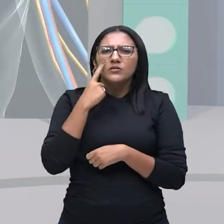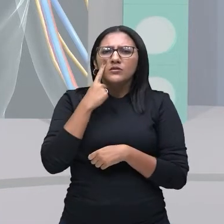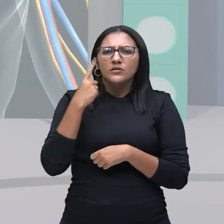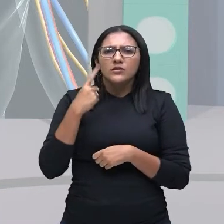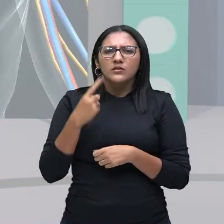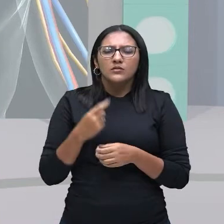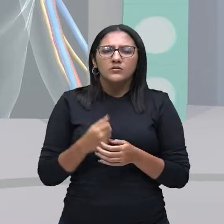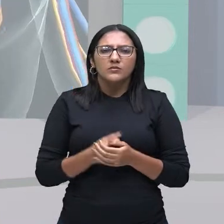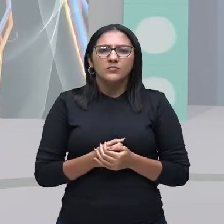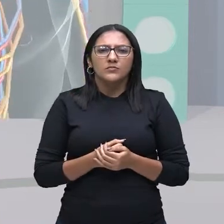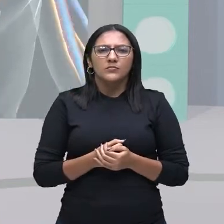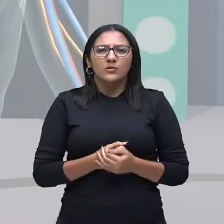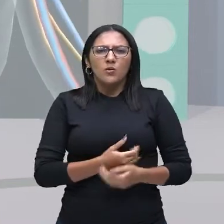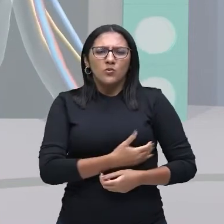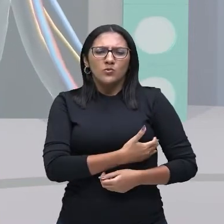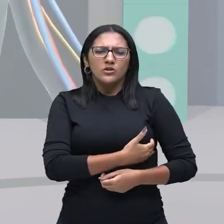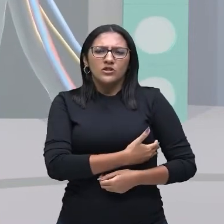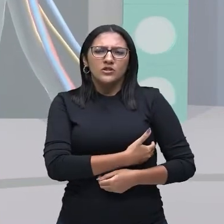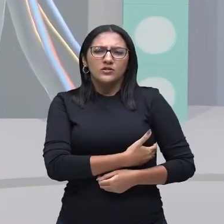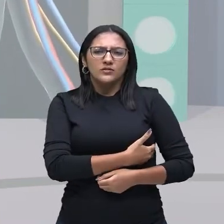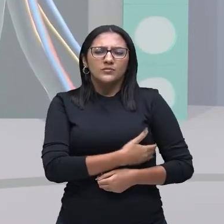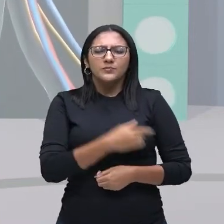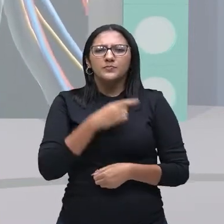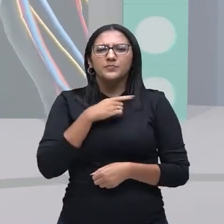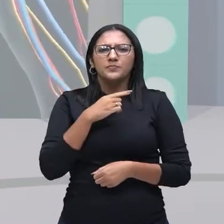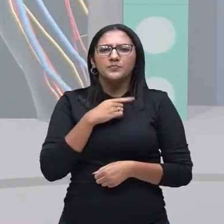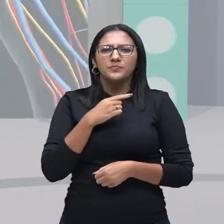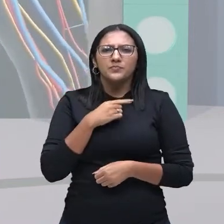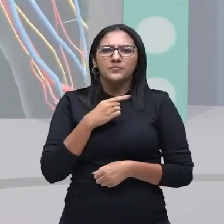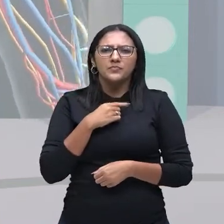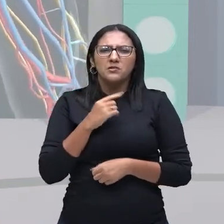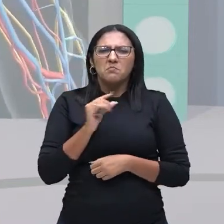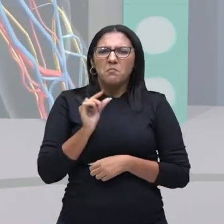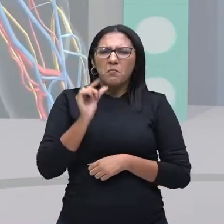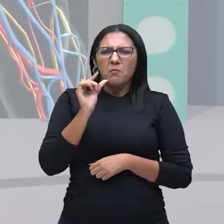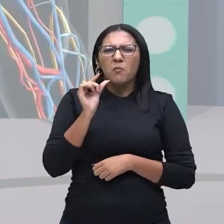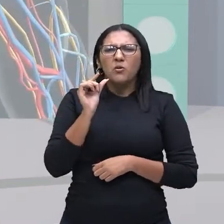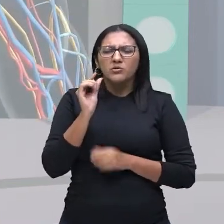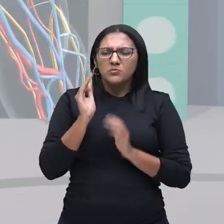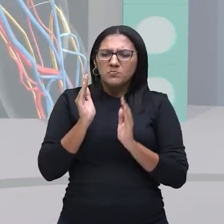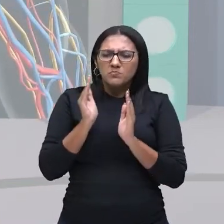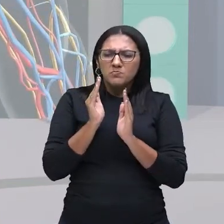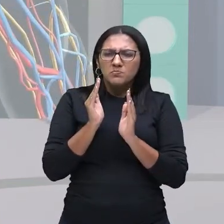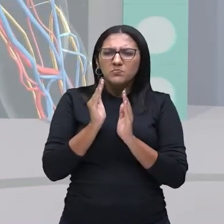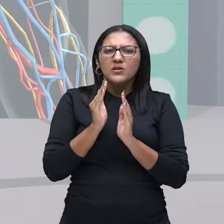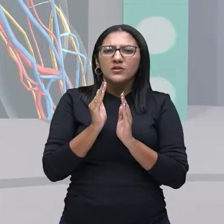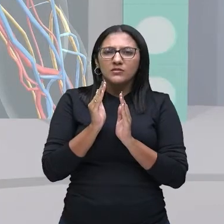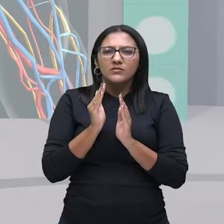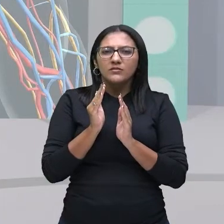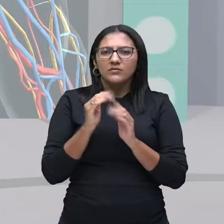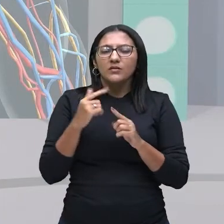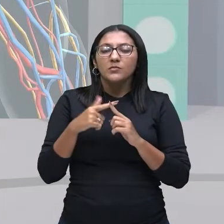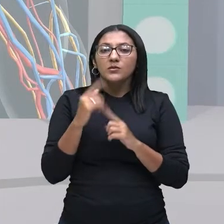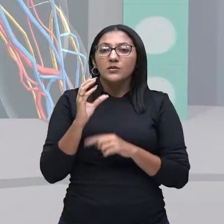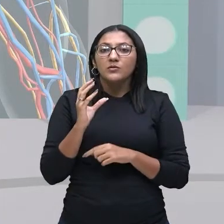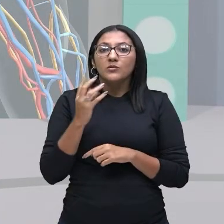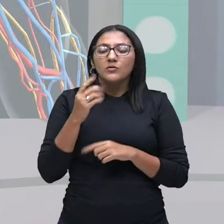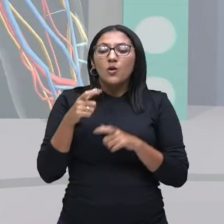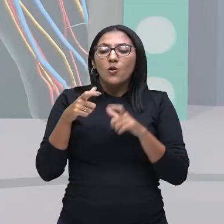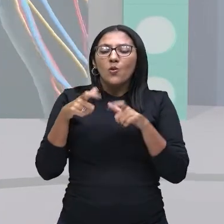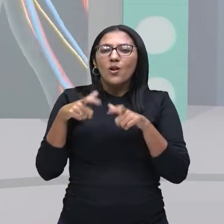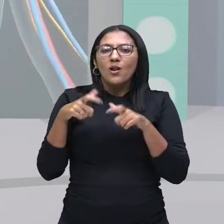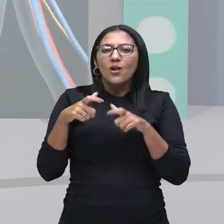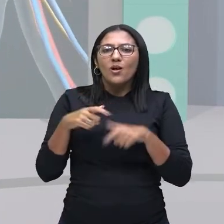pulmão esquerdo, ele é um pouco menor que o direito por conta, da localização ali